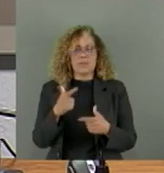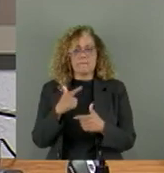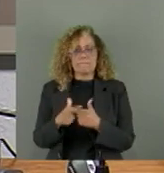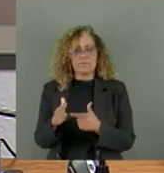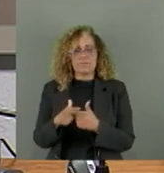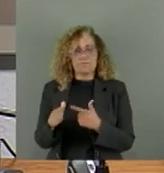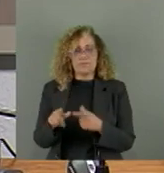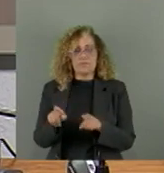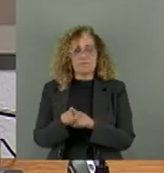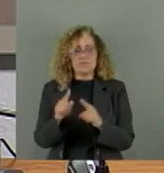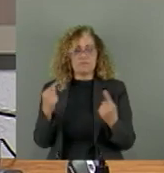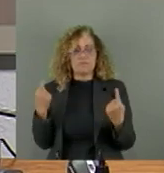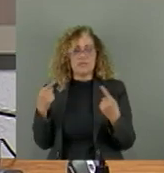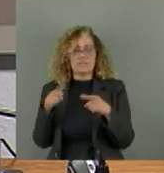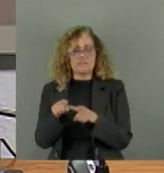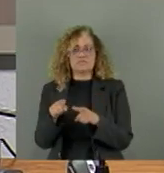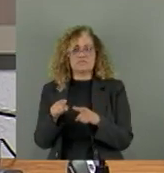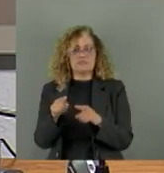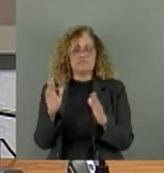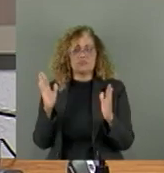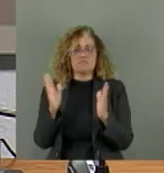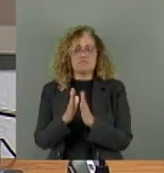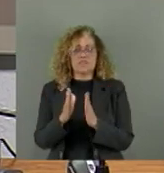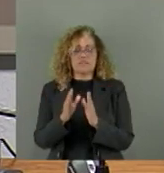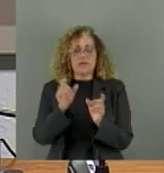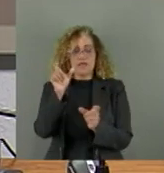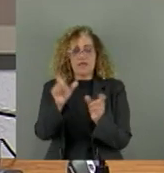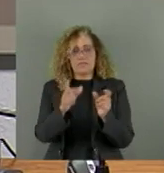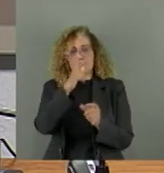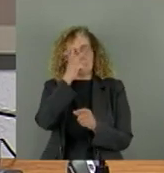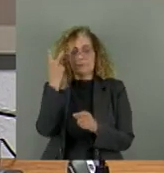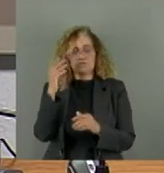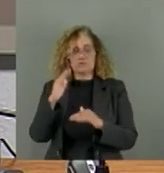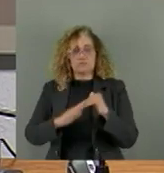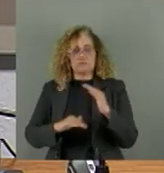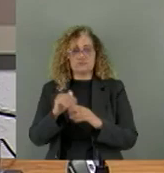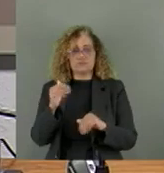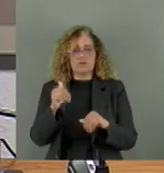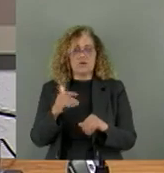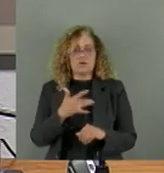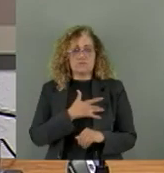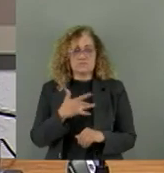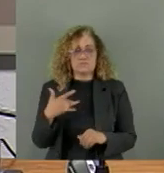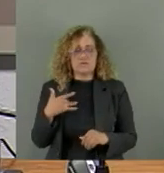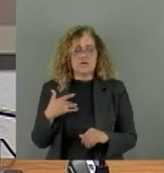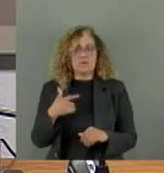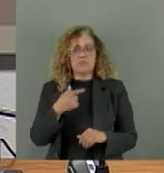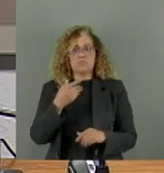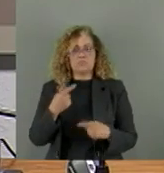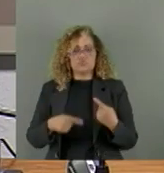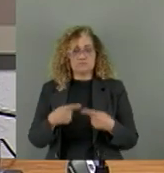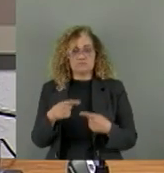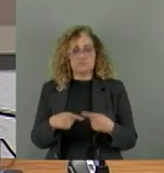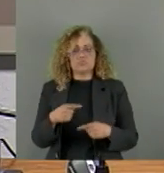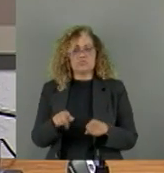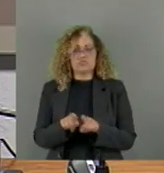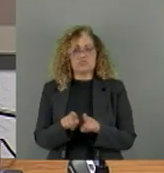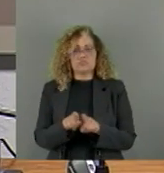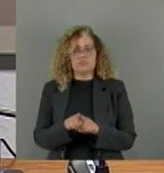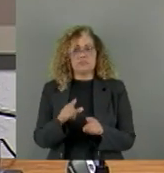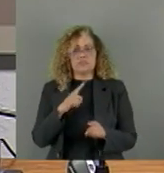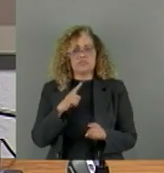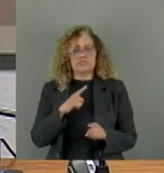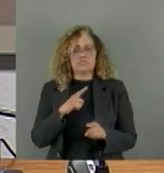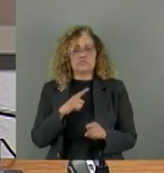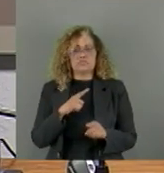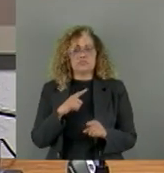e os desafios enfrentados pelos pacientes e profissionais de saúde na política de dispensação de órteses,